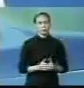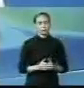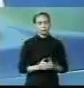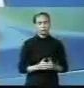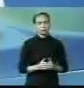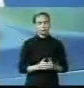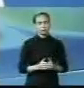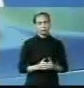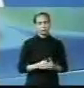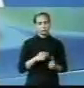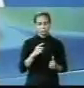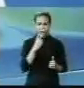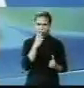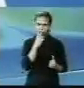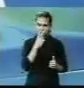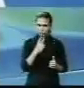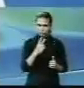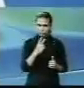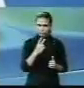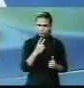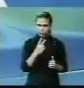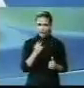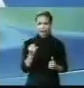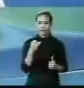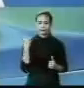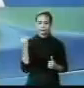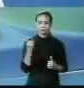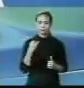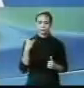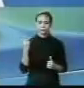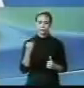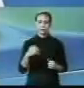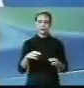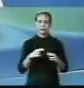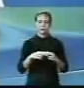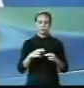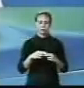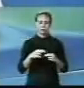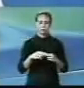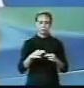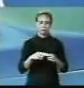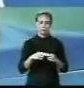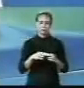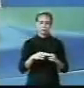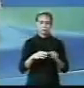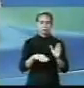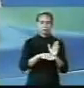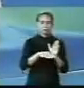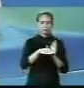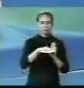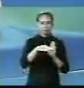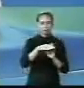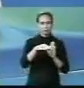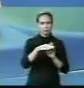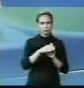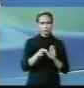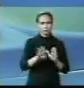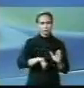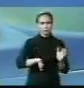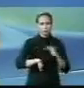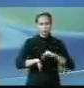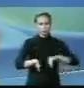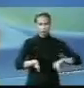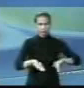futuros administradores de rede também, da importância da utilização da aplicação de um firewall, principalmente de filtragem de pacotes,